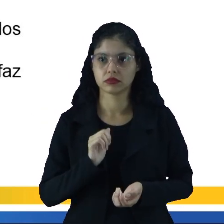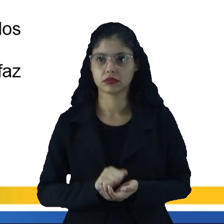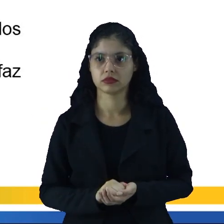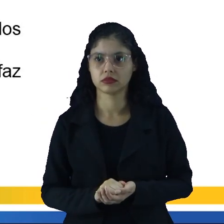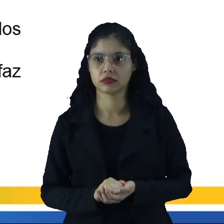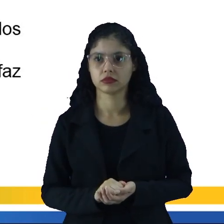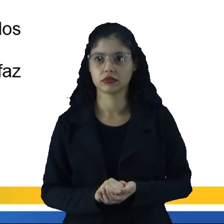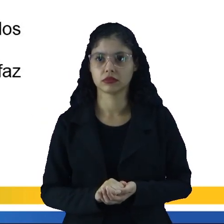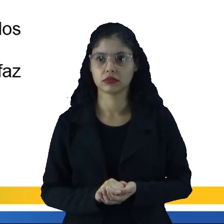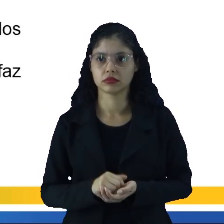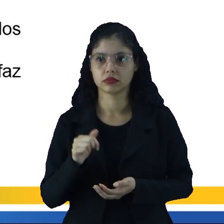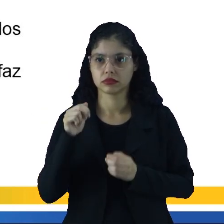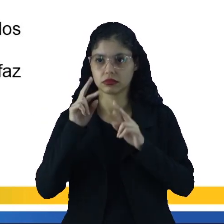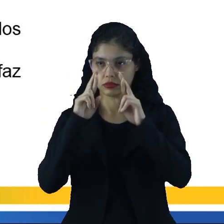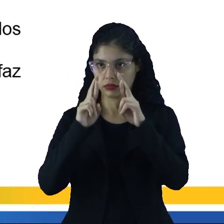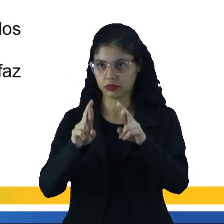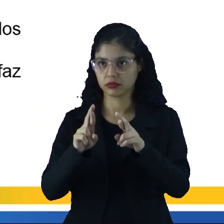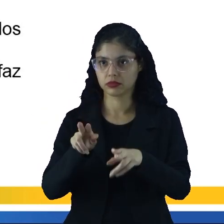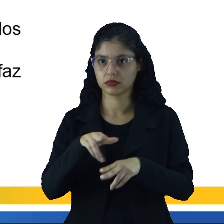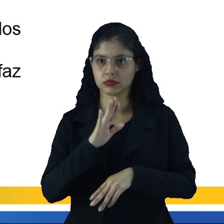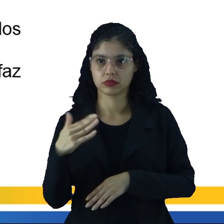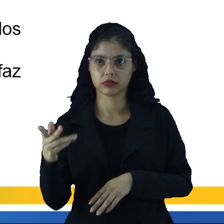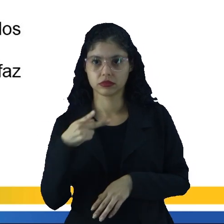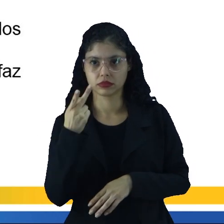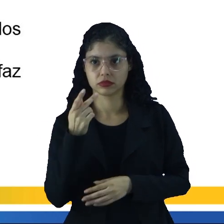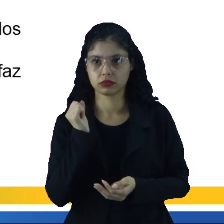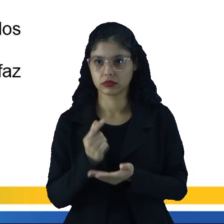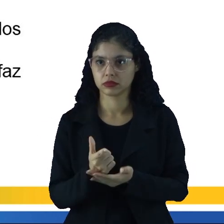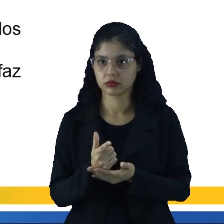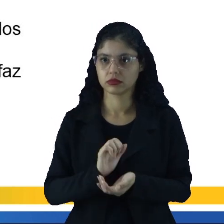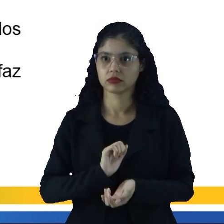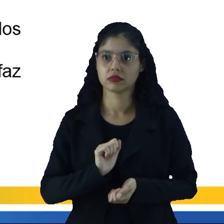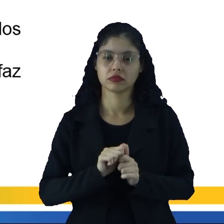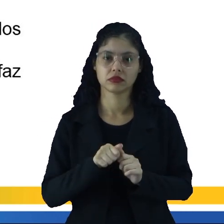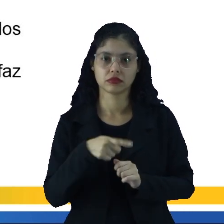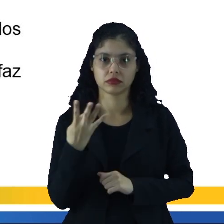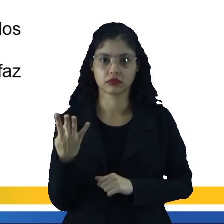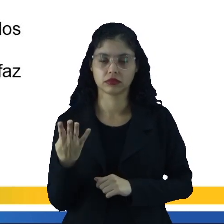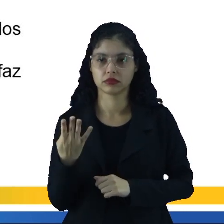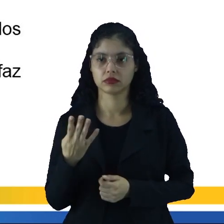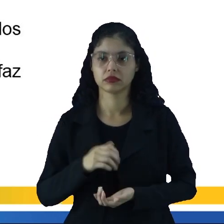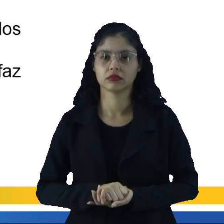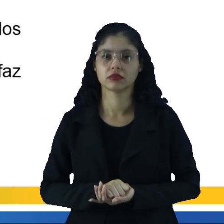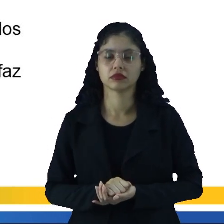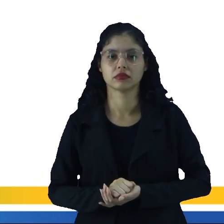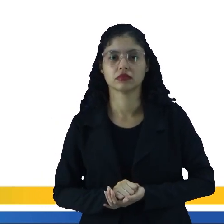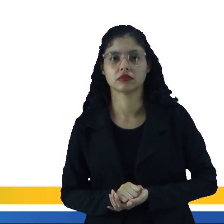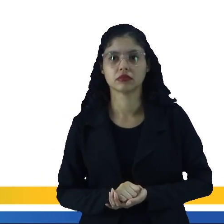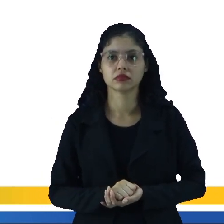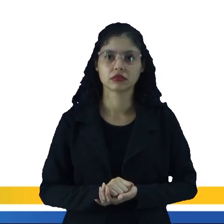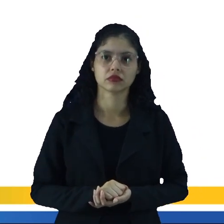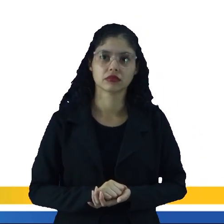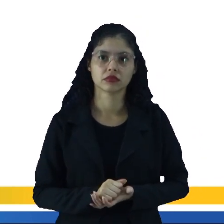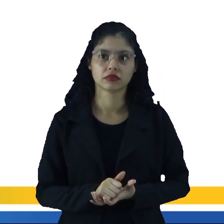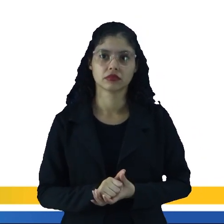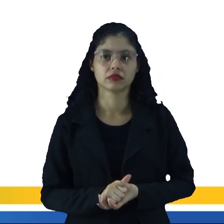não, tá? É respeitada quando se faz compra de grande quantidade.